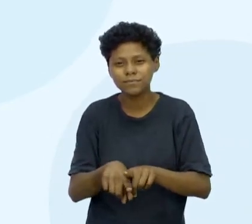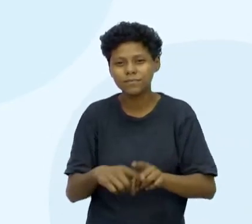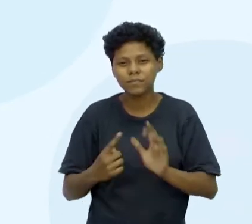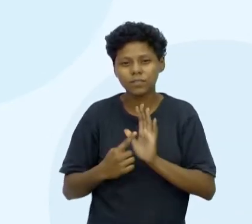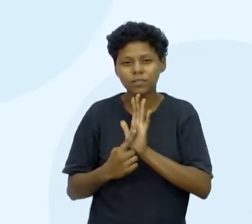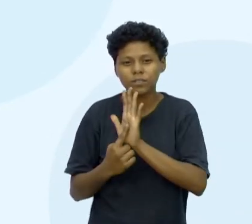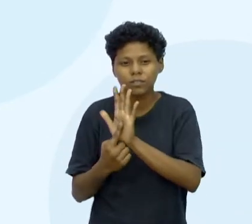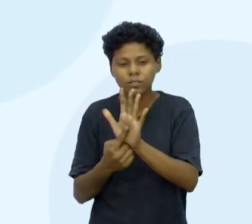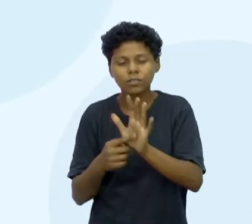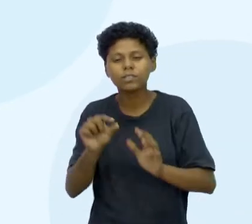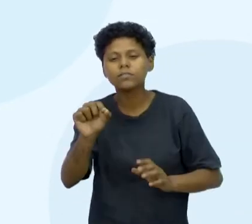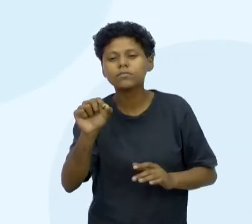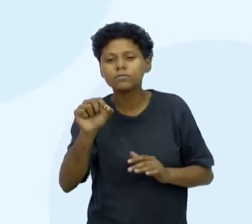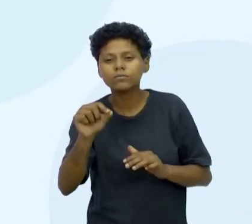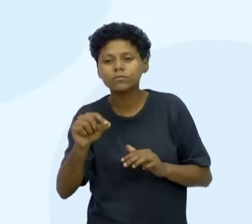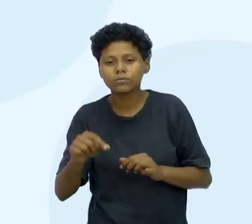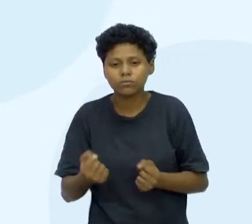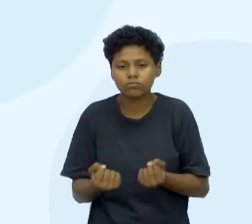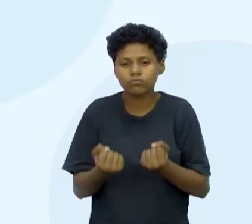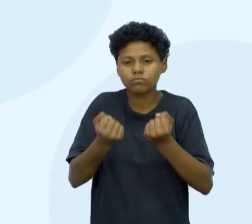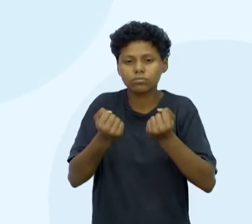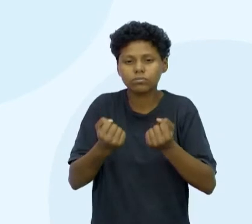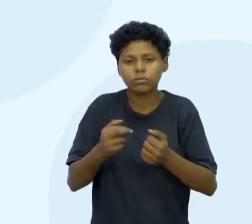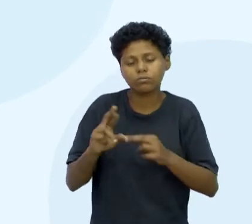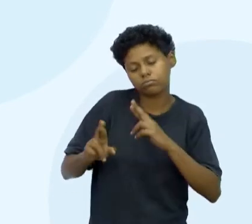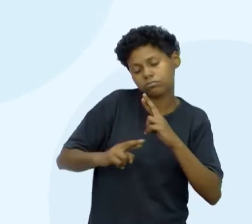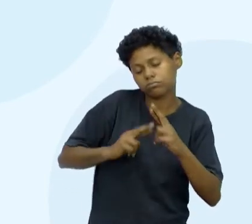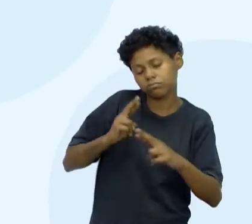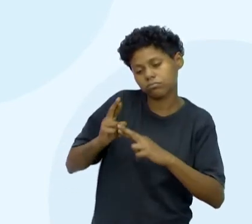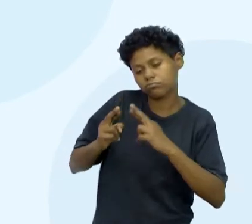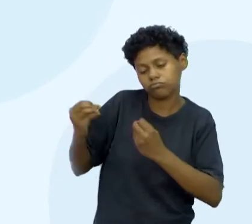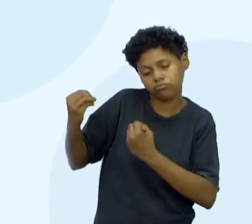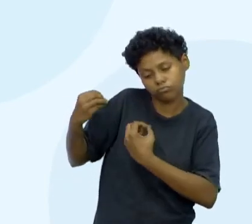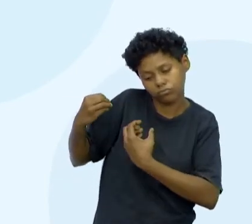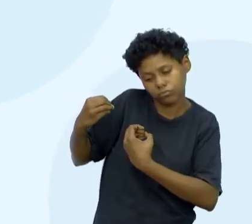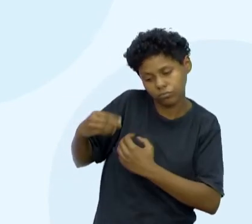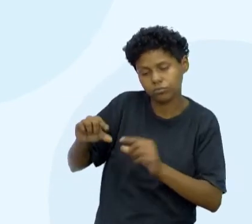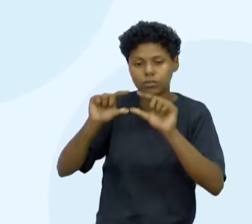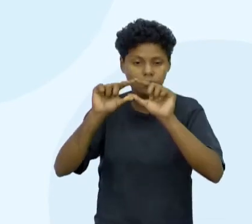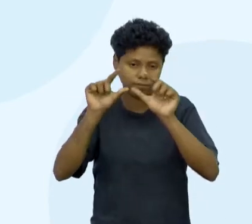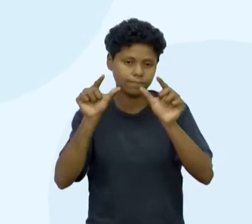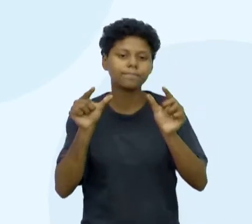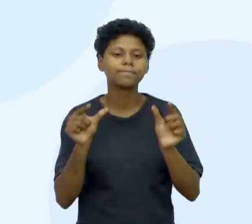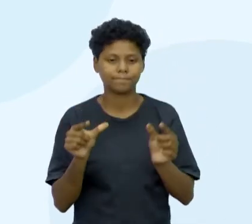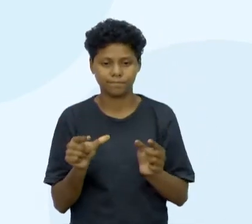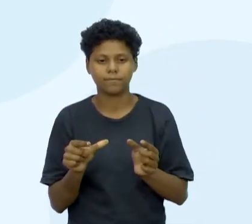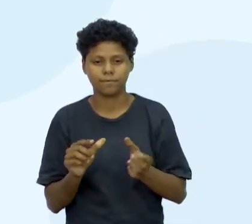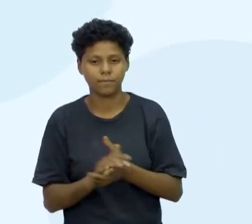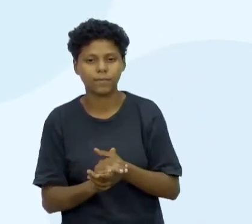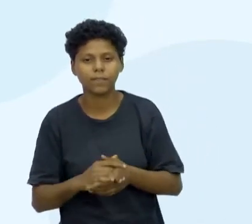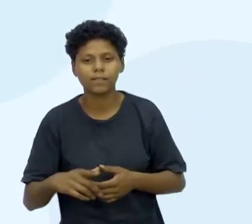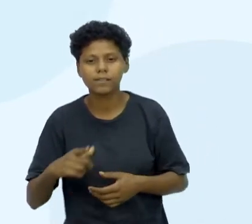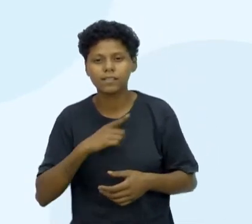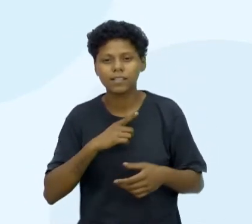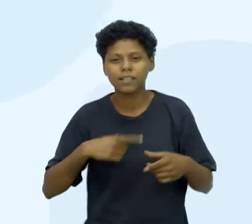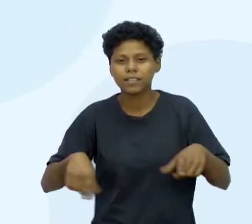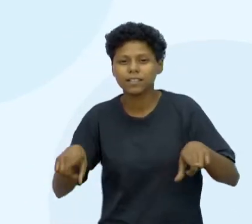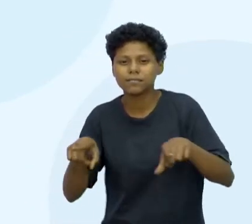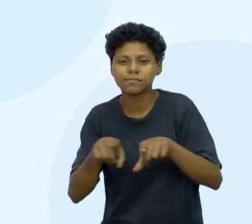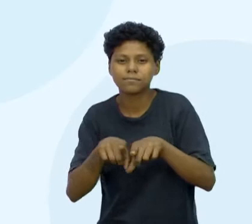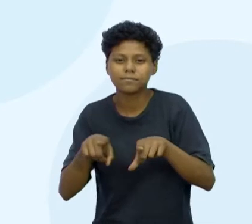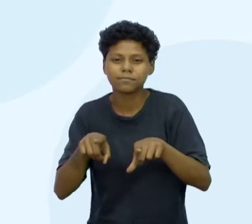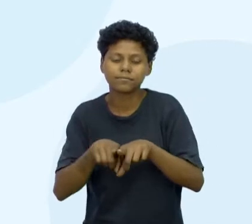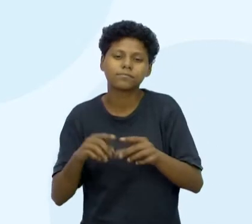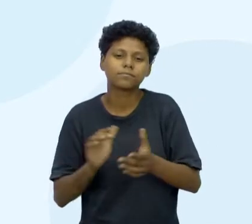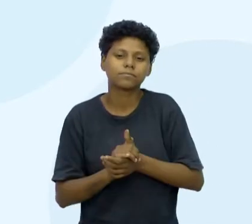X a.C., é muito tempo. Também destacamos aí a alavanca interfixa. Agora, tem uma foto aí